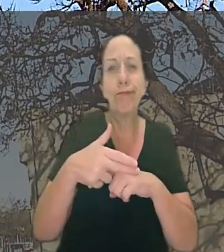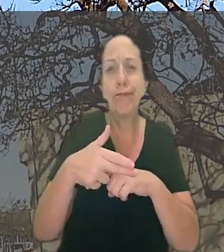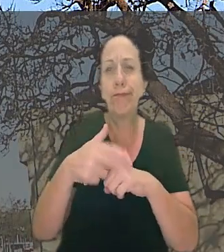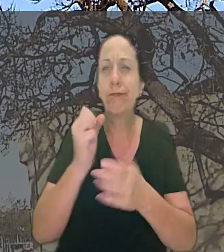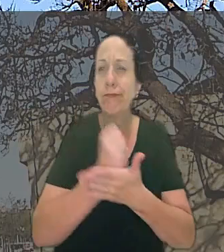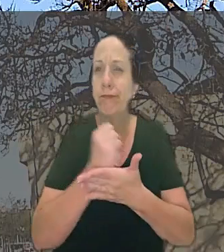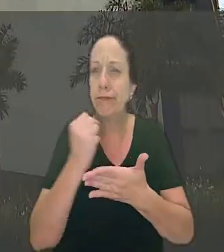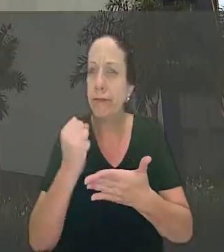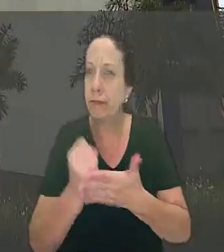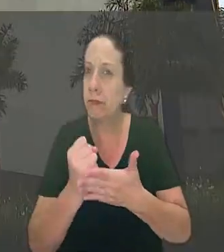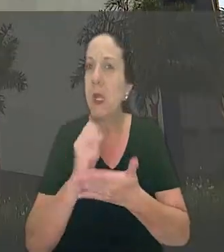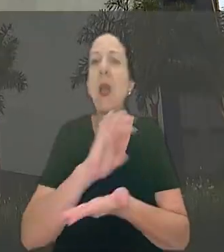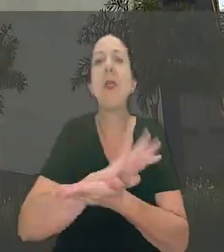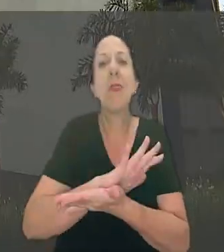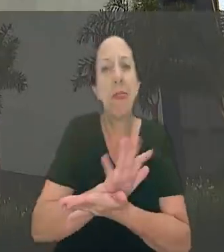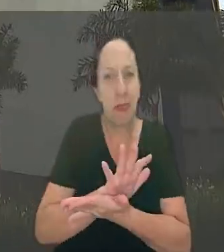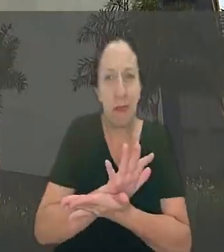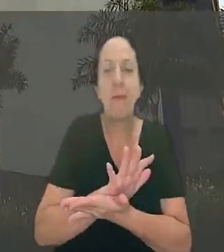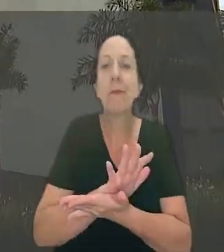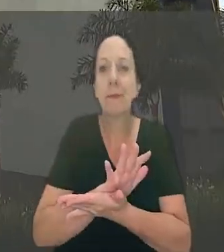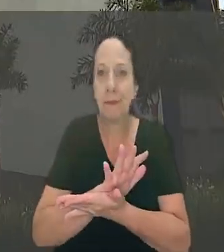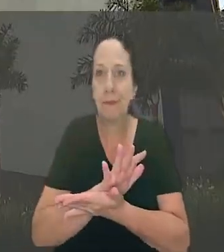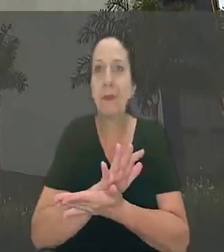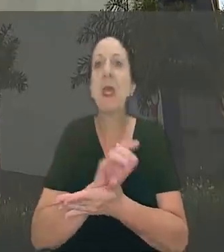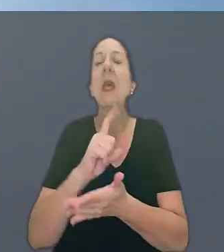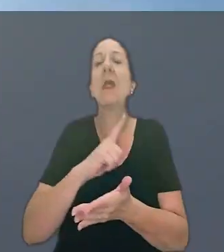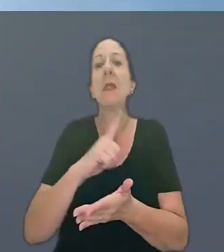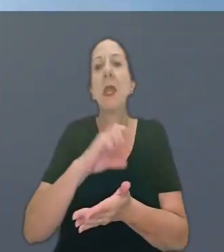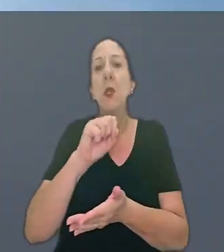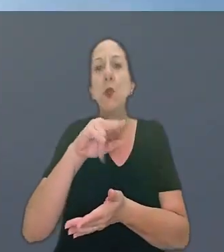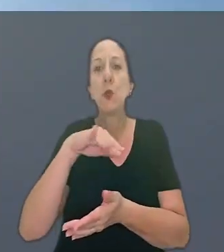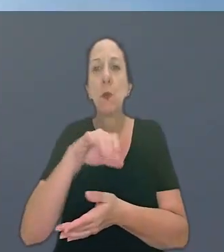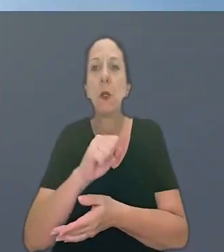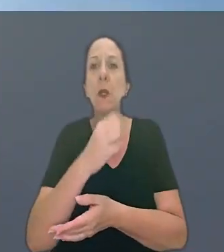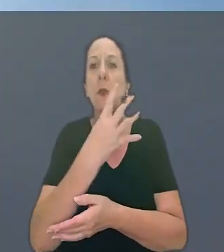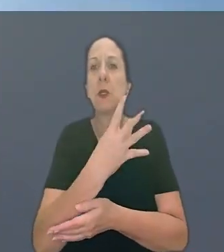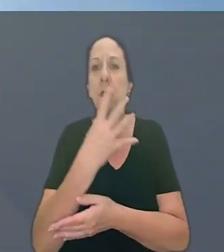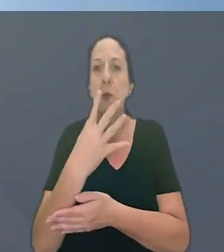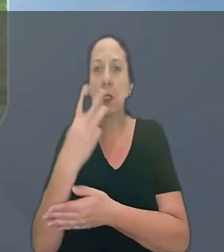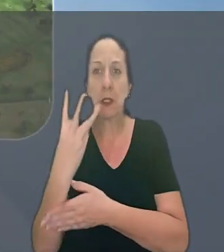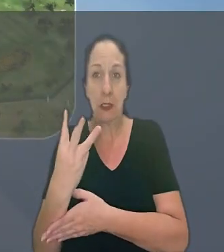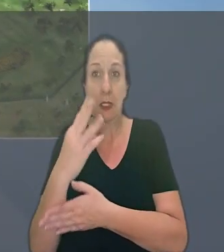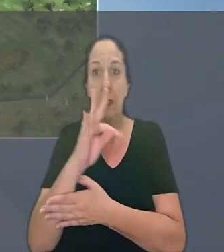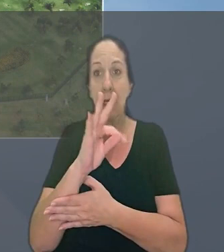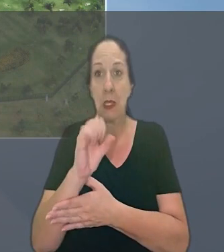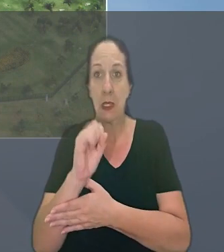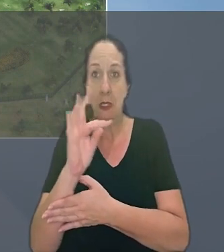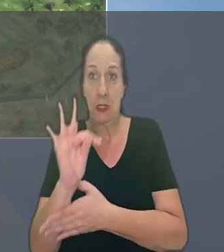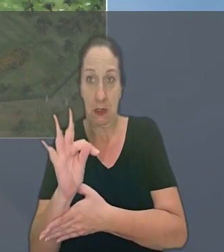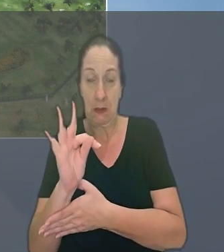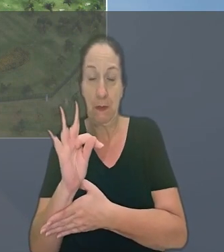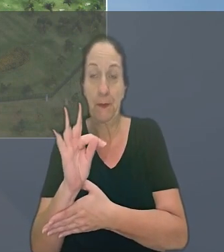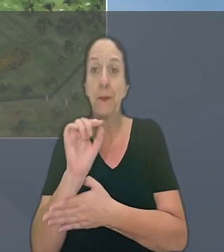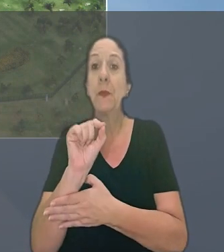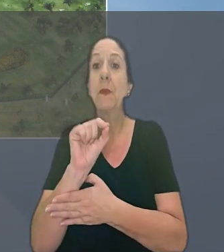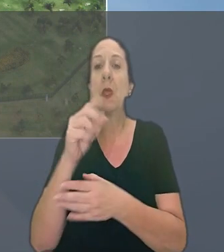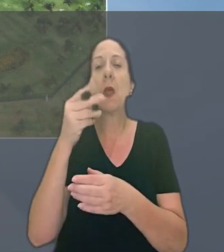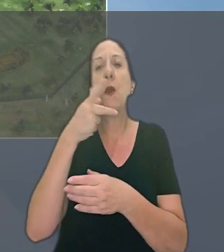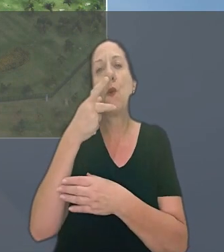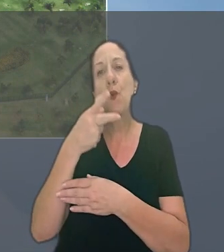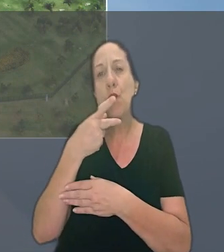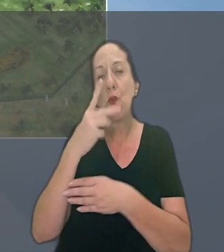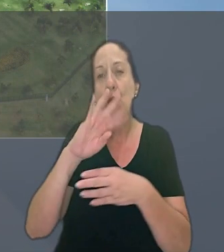vínculo contratual se caracteriza como discriminatória, conforme a súmula 443 do TST. De acordo